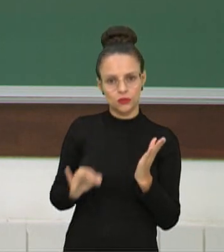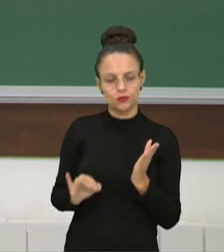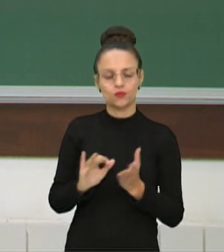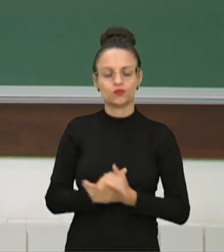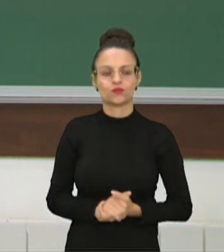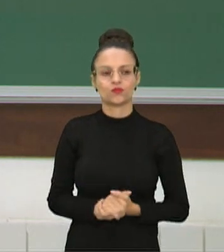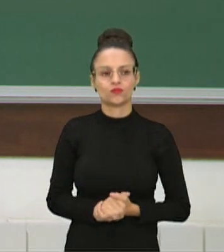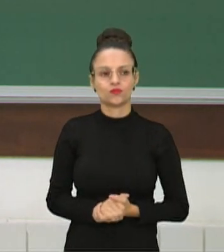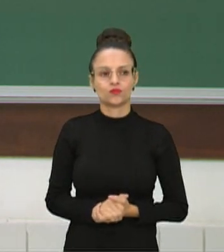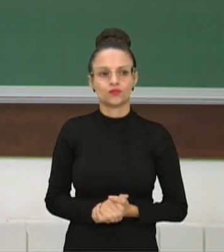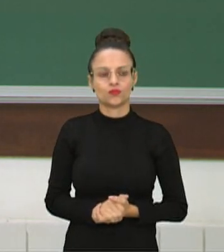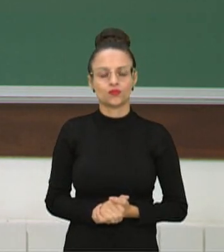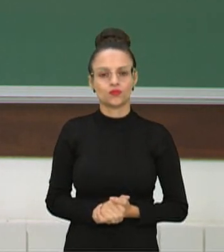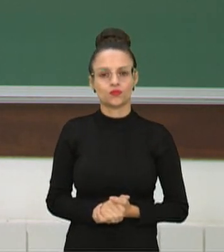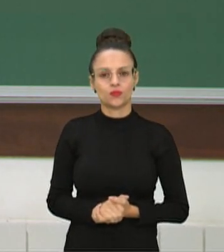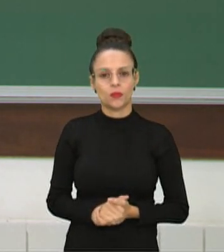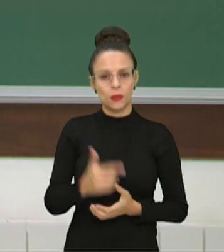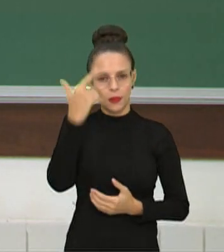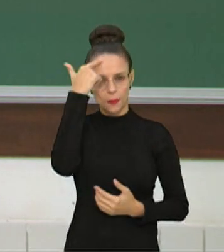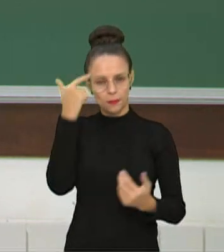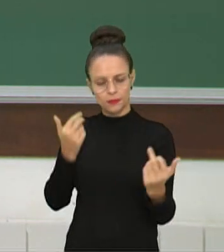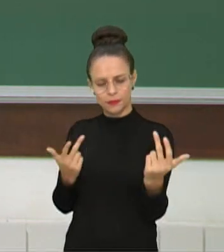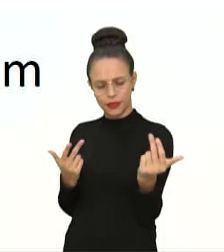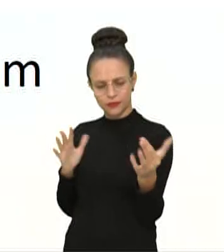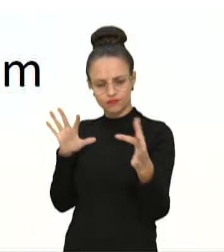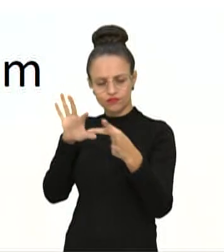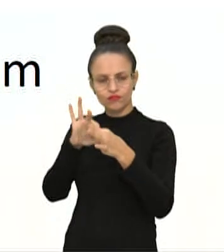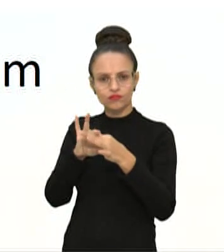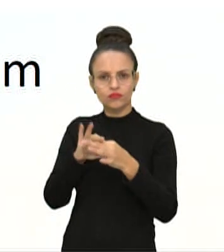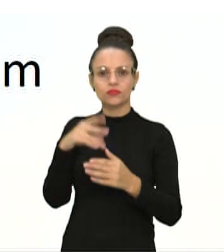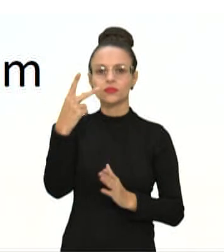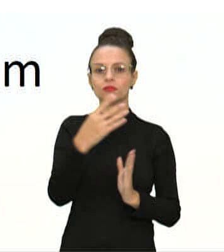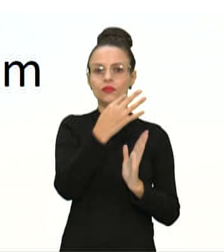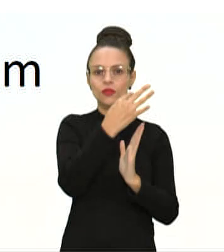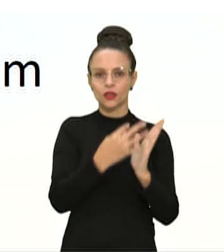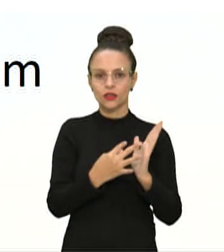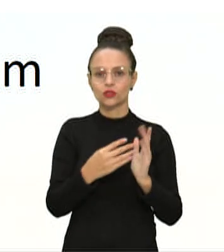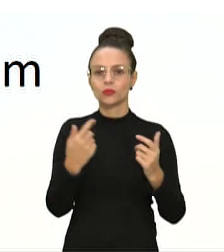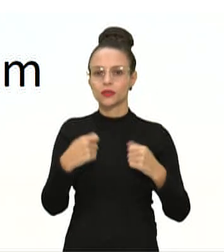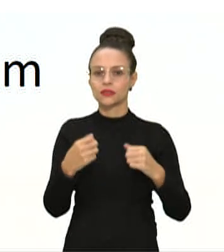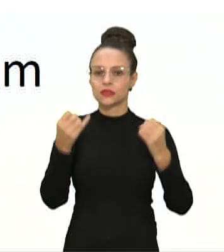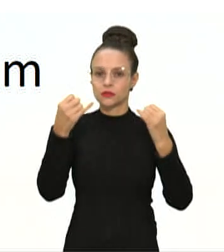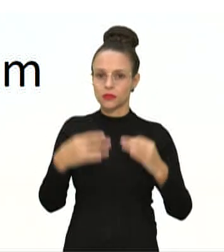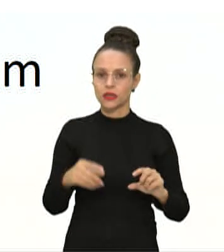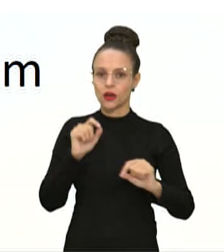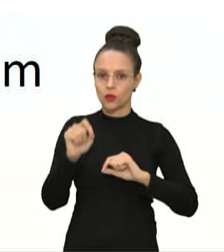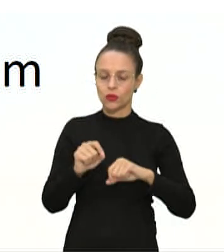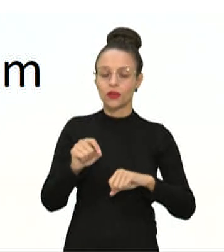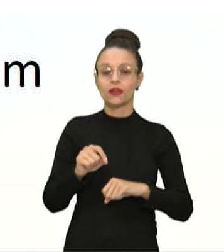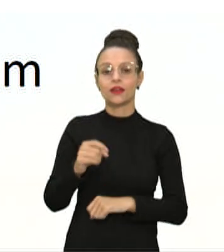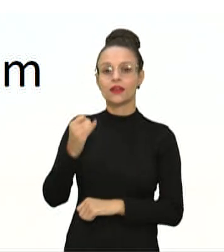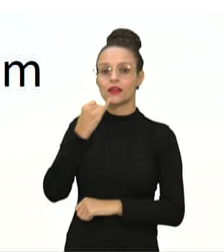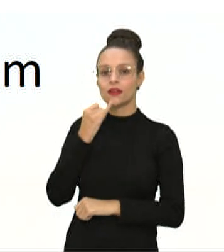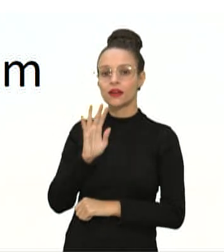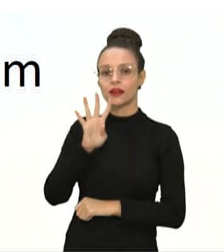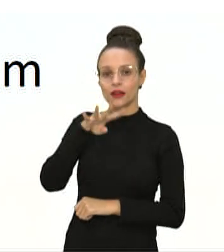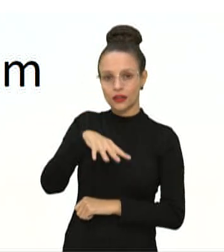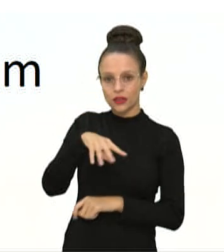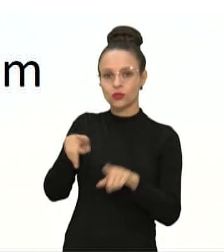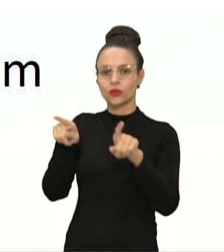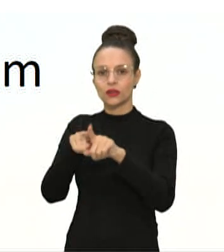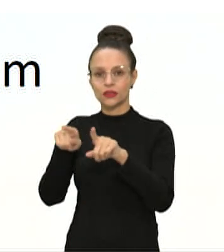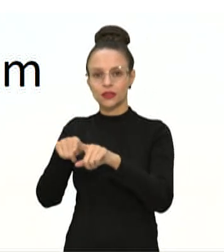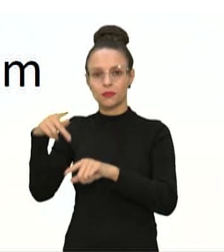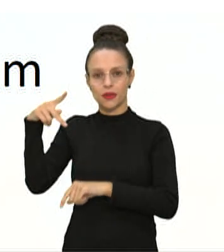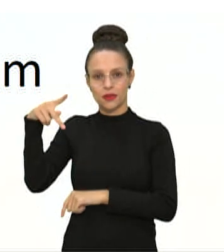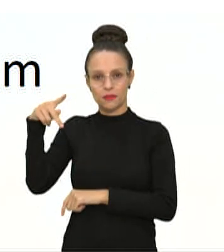lá. Pensa comigo. O teu texto deve contemplar, por exemplo, que os dois territórios entendem que tem uma língua, que